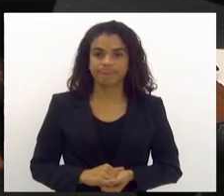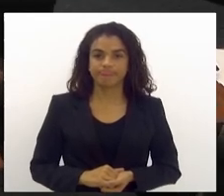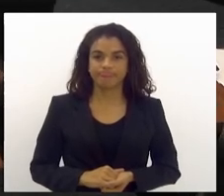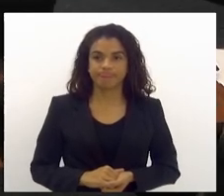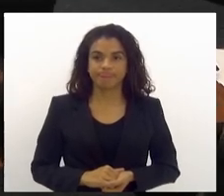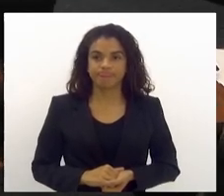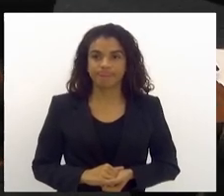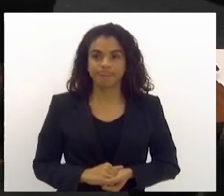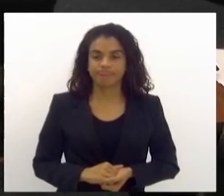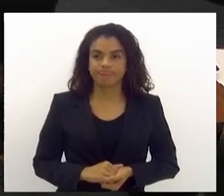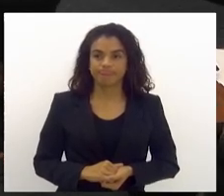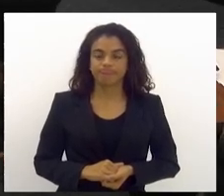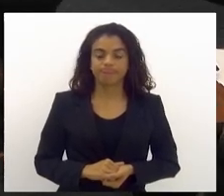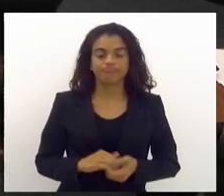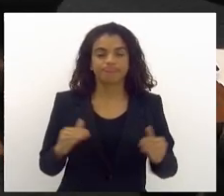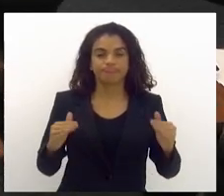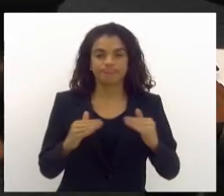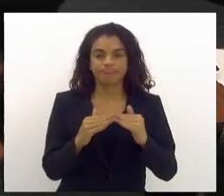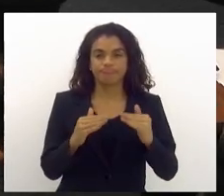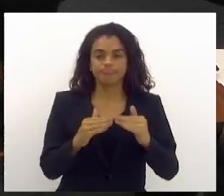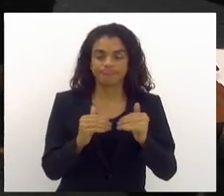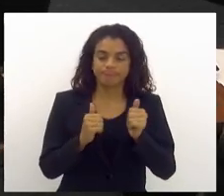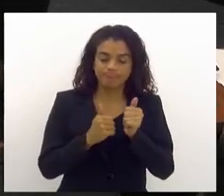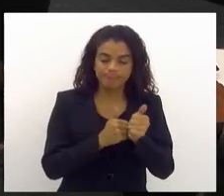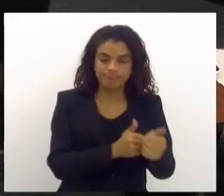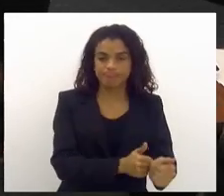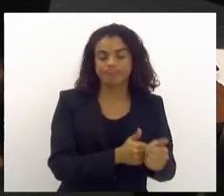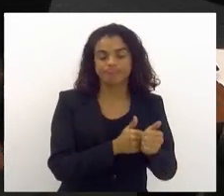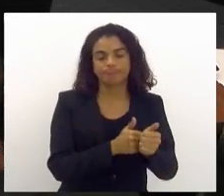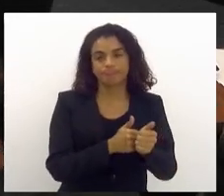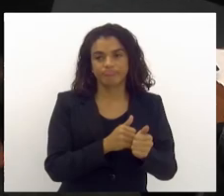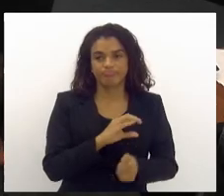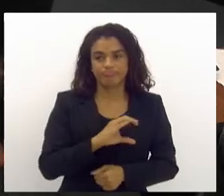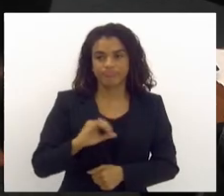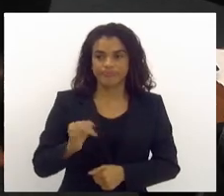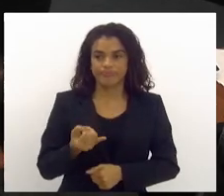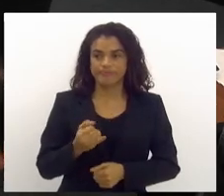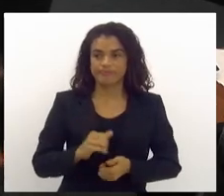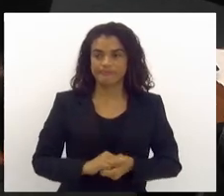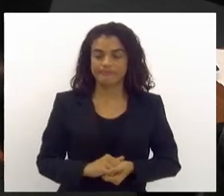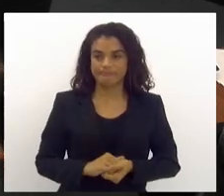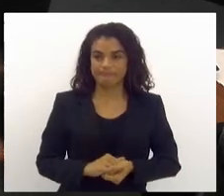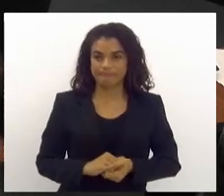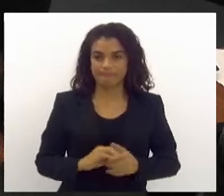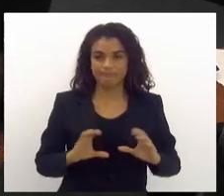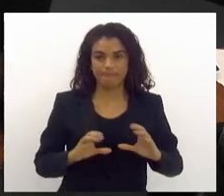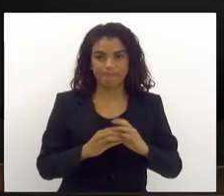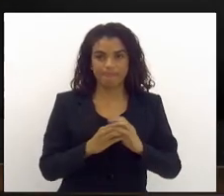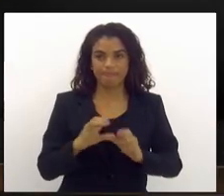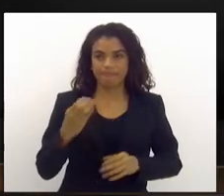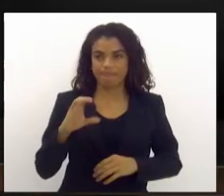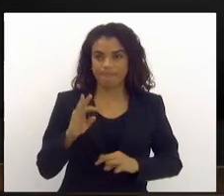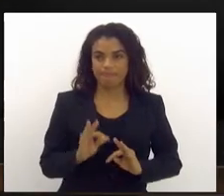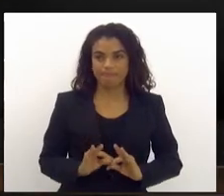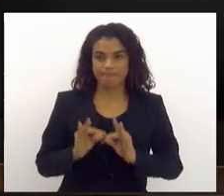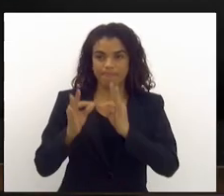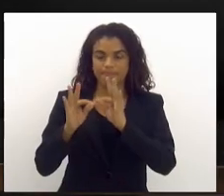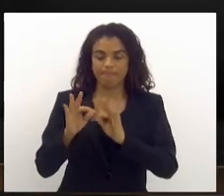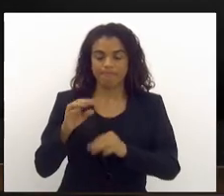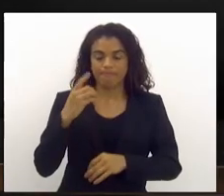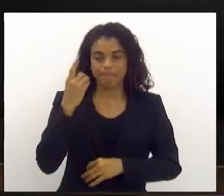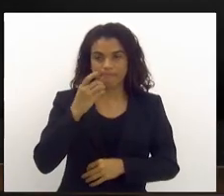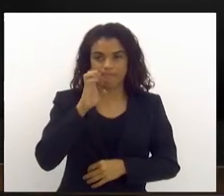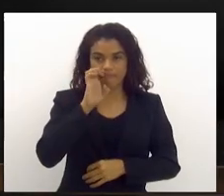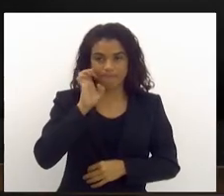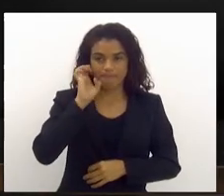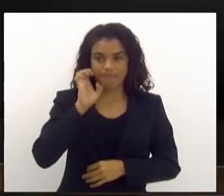Vai. Favorável, acompanhando o parecer da CCJ. Muito obrigado. Pela Comissão de Ciência e Tecnologia, deputada Élica Takimoto.